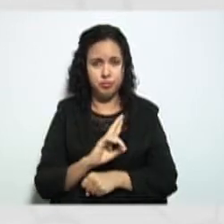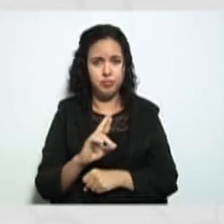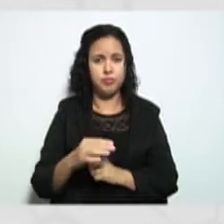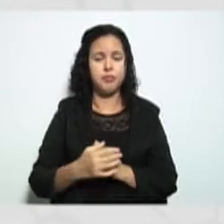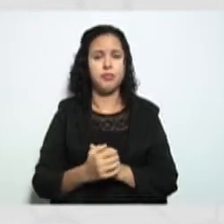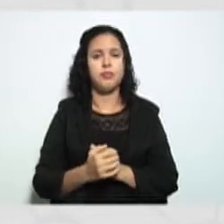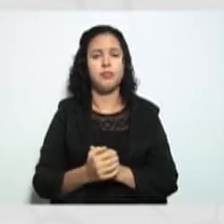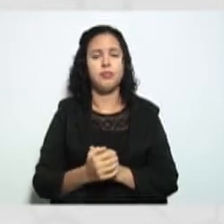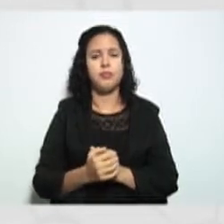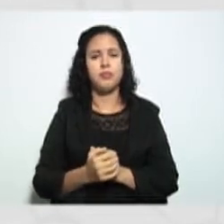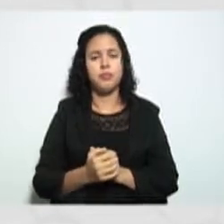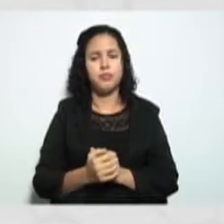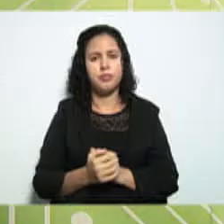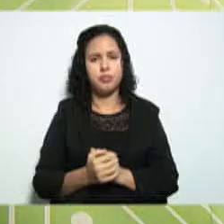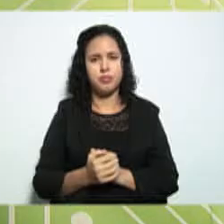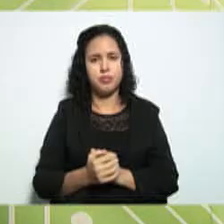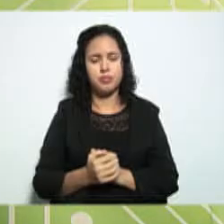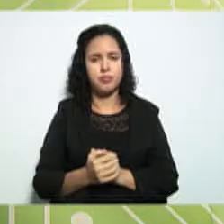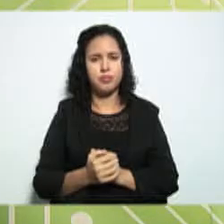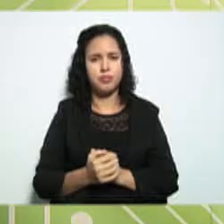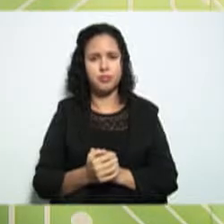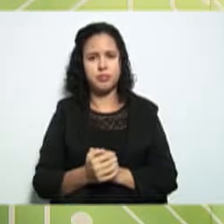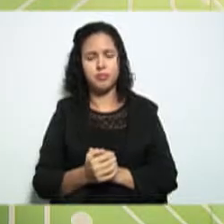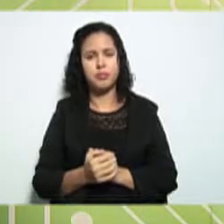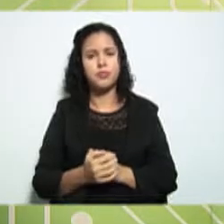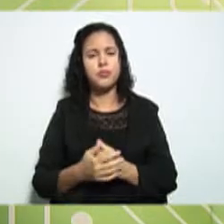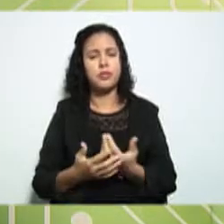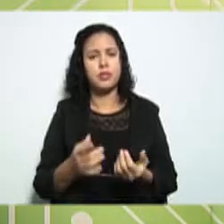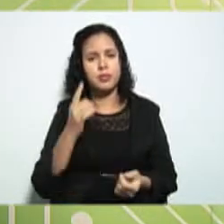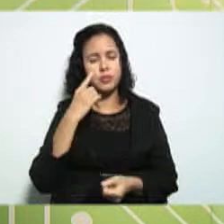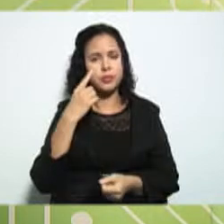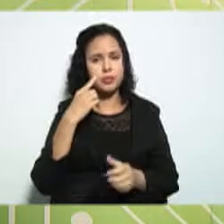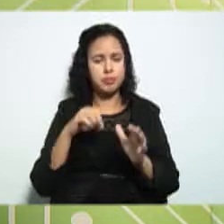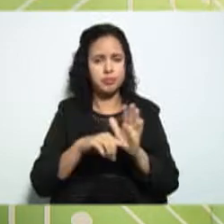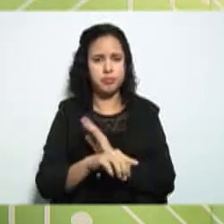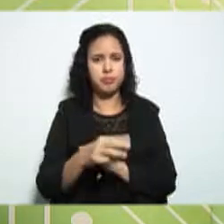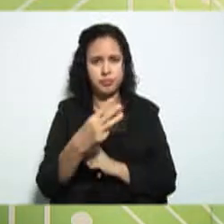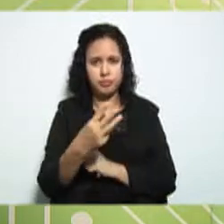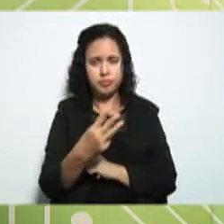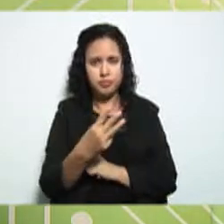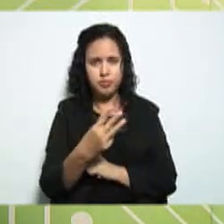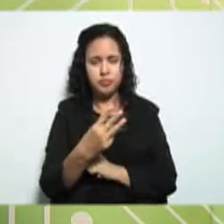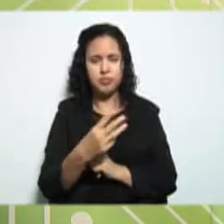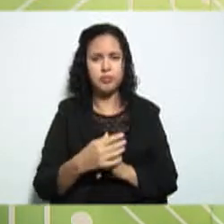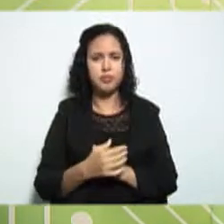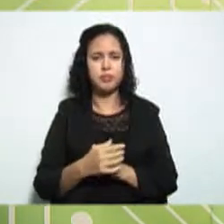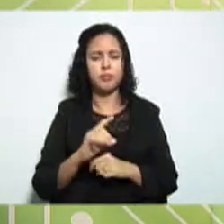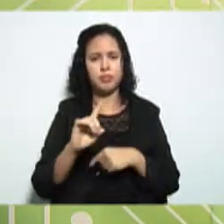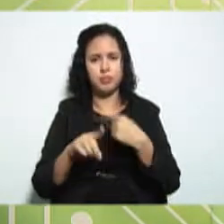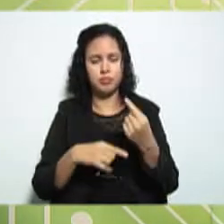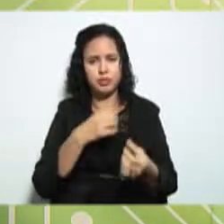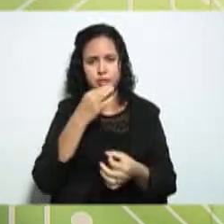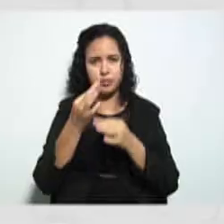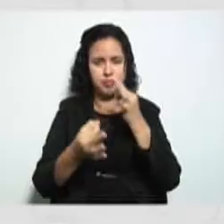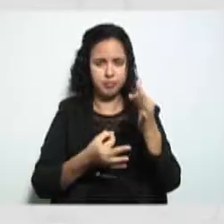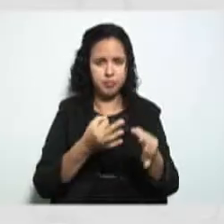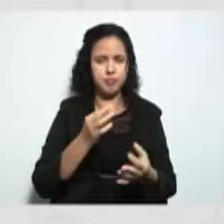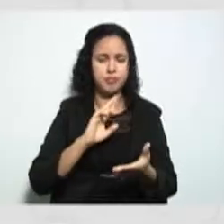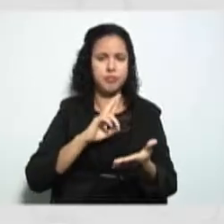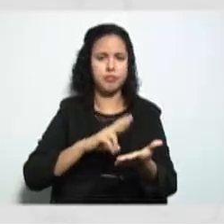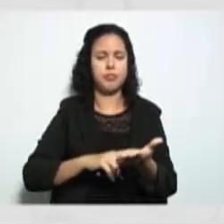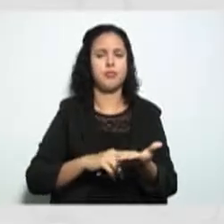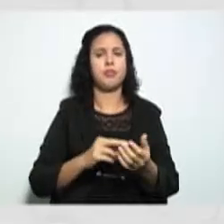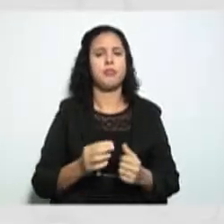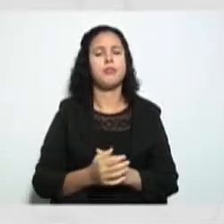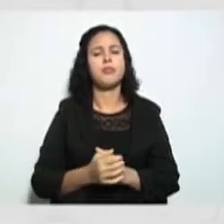viu? A gente está aqui querendo interagir com vocês. Deixa eu dar uma olhada na questão 3 para a gente conhecer nossas perguntas. Depois a gente comenta as respostas. Questão 3, a